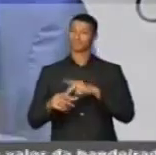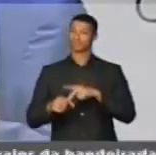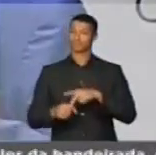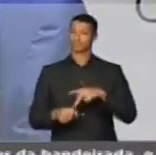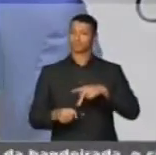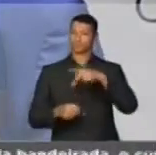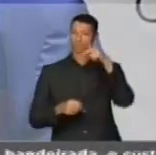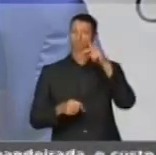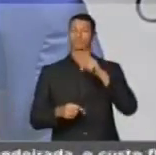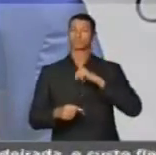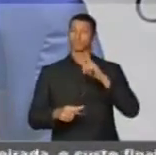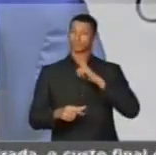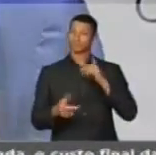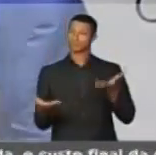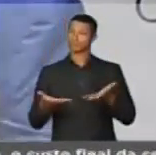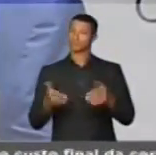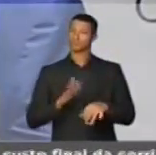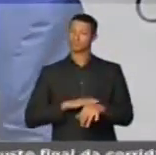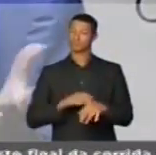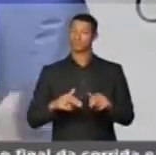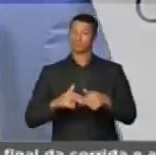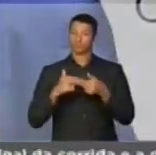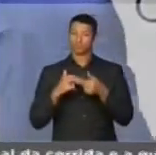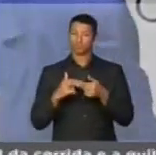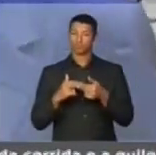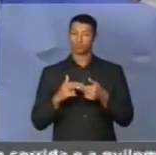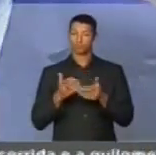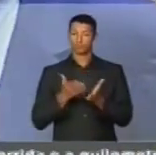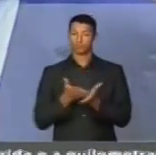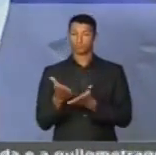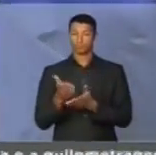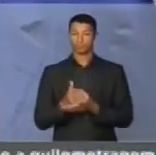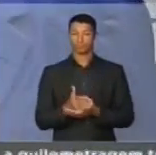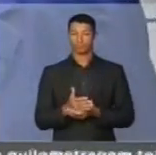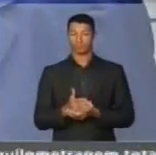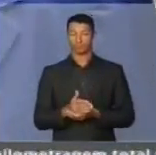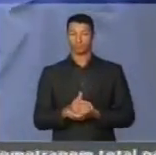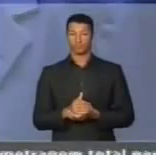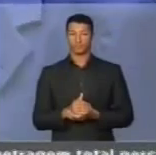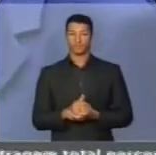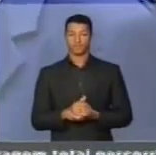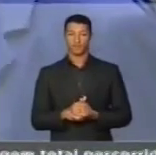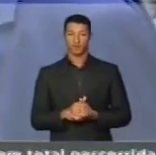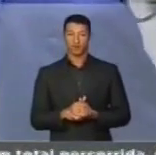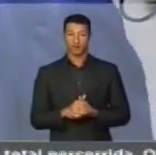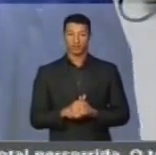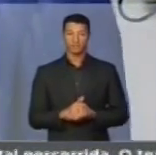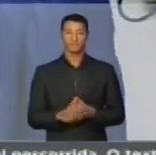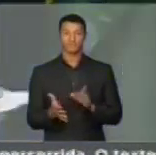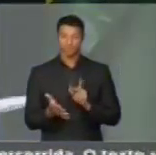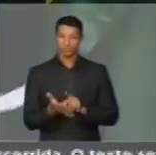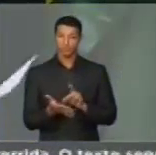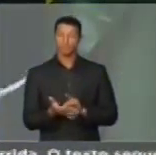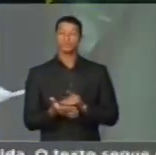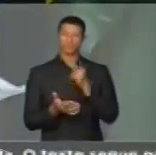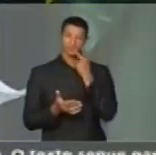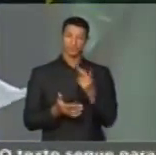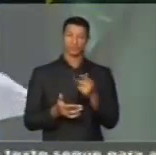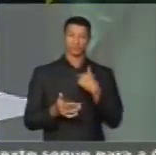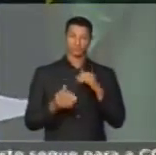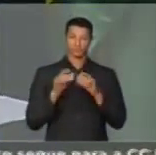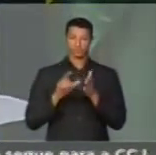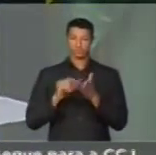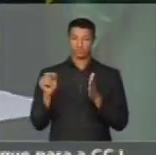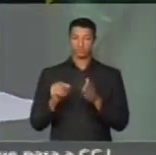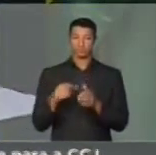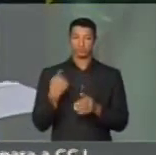se encontra nesse momento por causa de descaminho. Eu agradeço. É verdade. Vossa Excelência não tocou, fui eu que